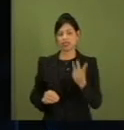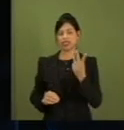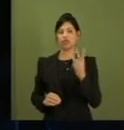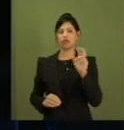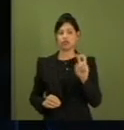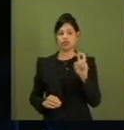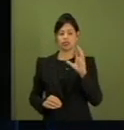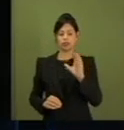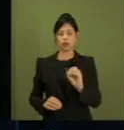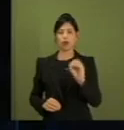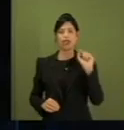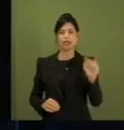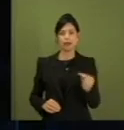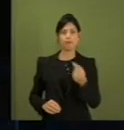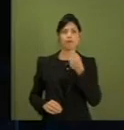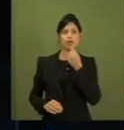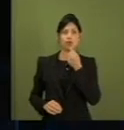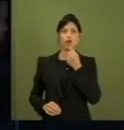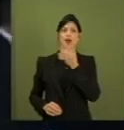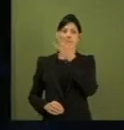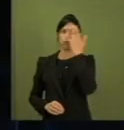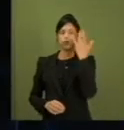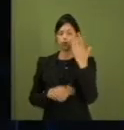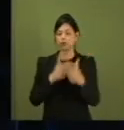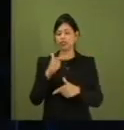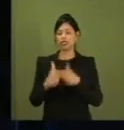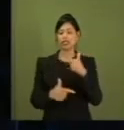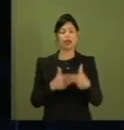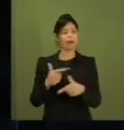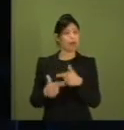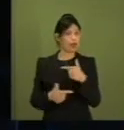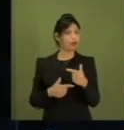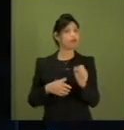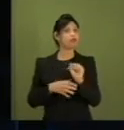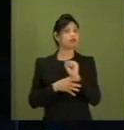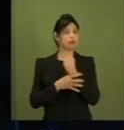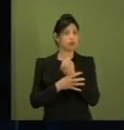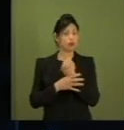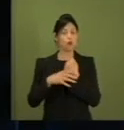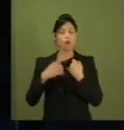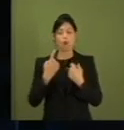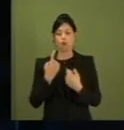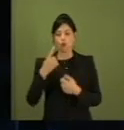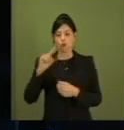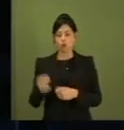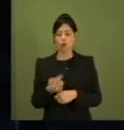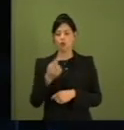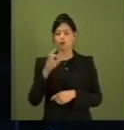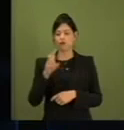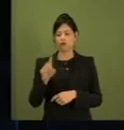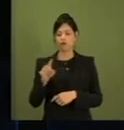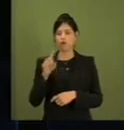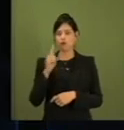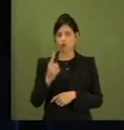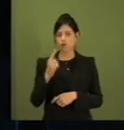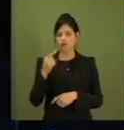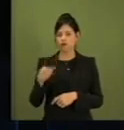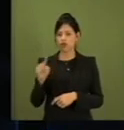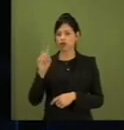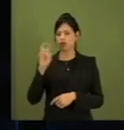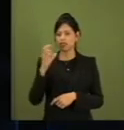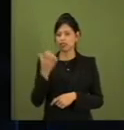trabalhadores que têm recurso do Fundo de Garantia. Esses 1,6 bilhões se somam aos 741